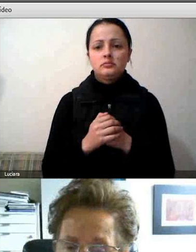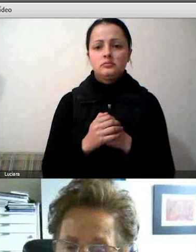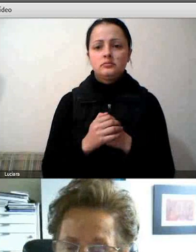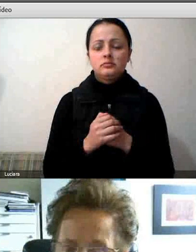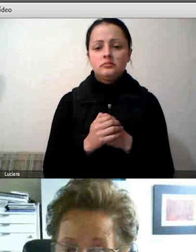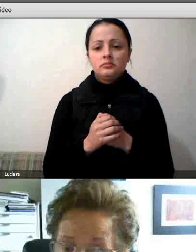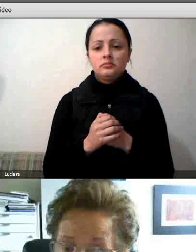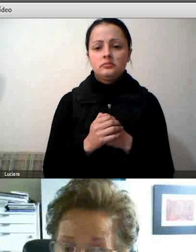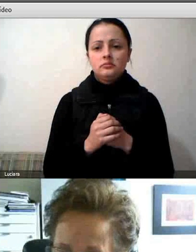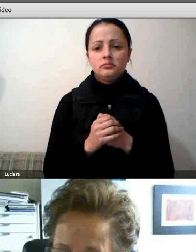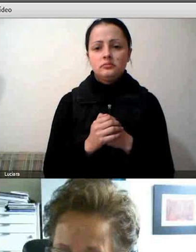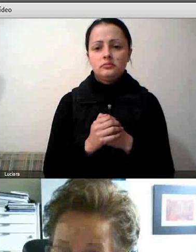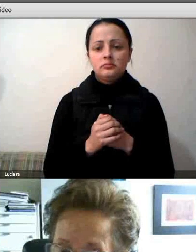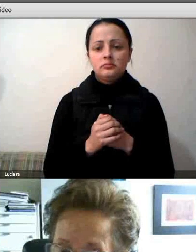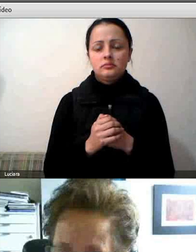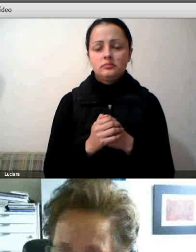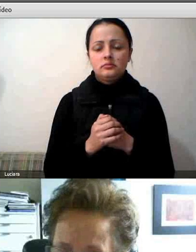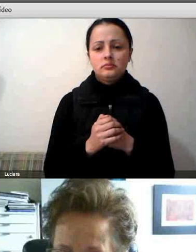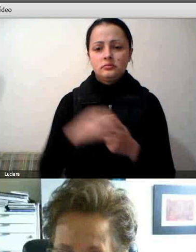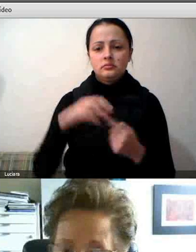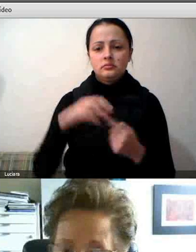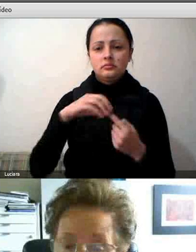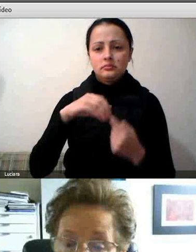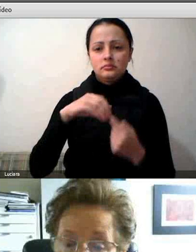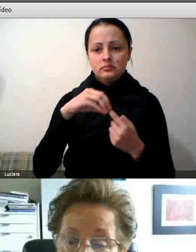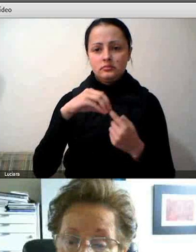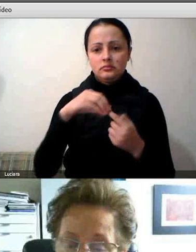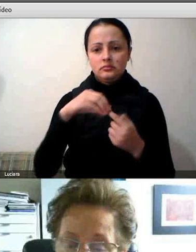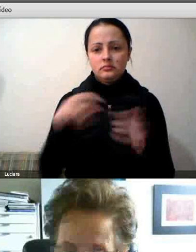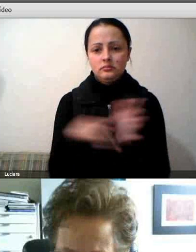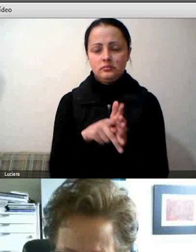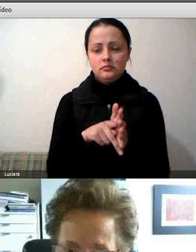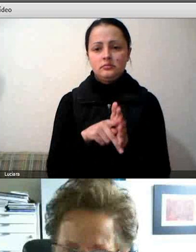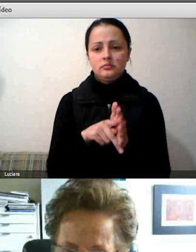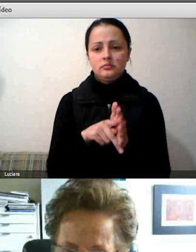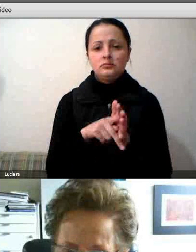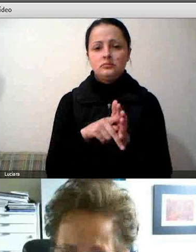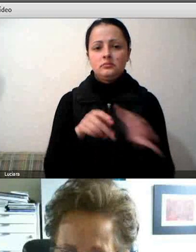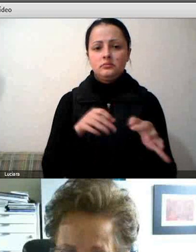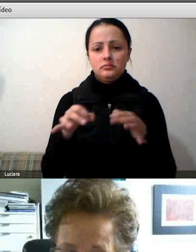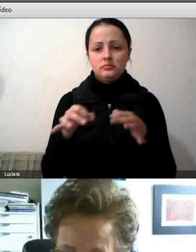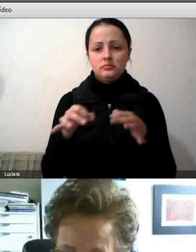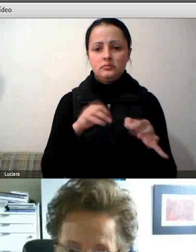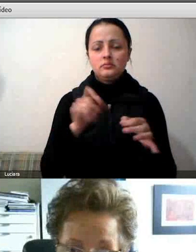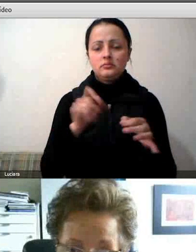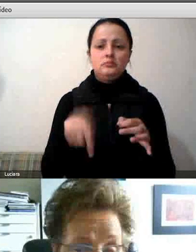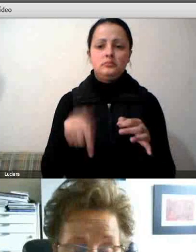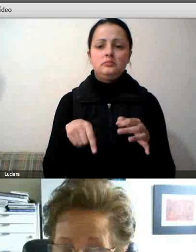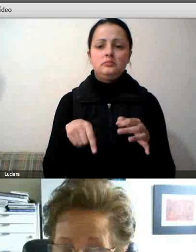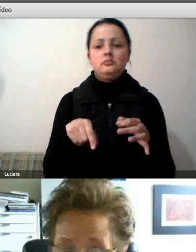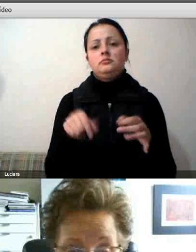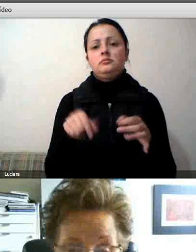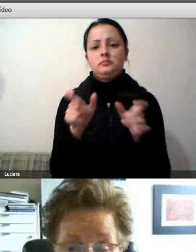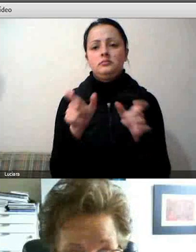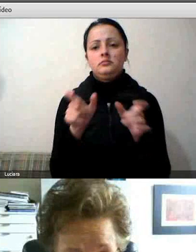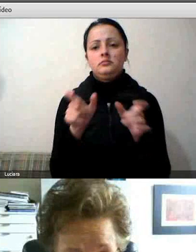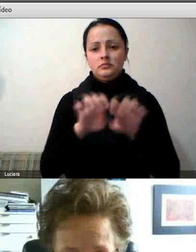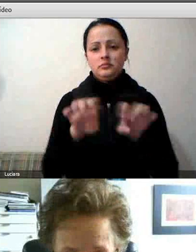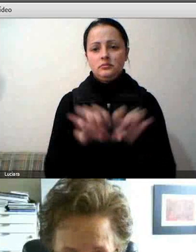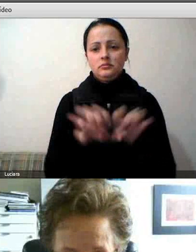estão muito fortes em tecnologia, porque eles alertaram. O principal desse projeto é a